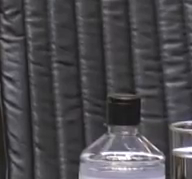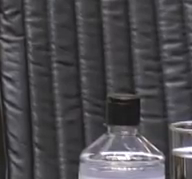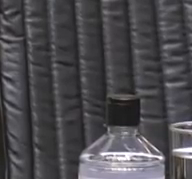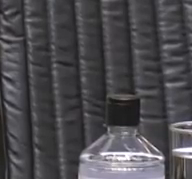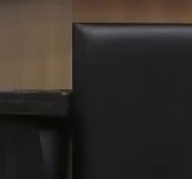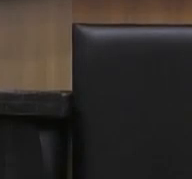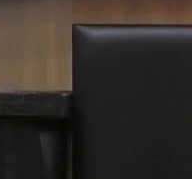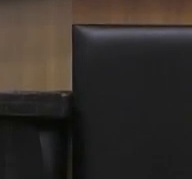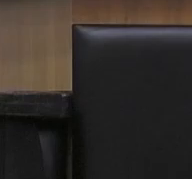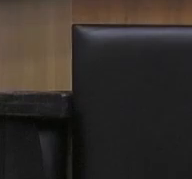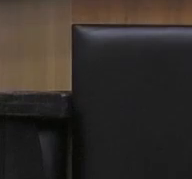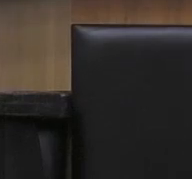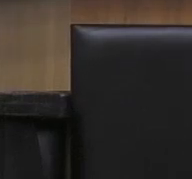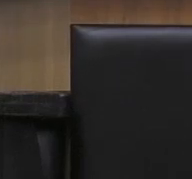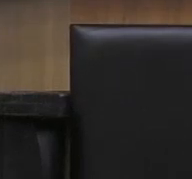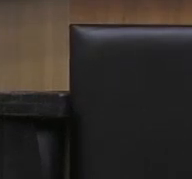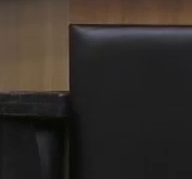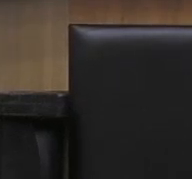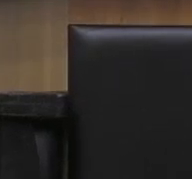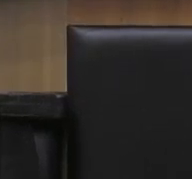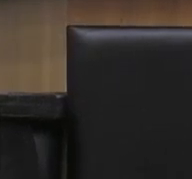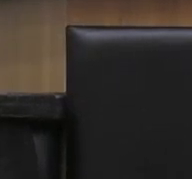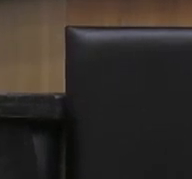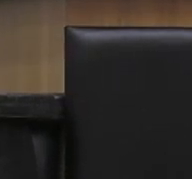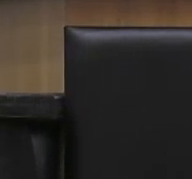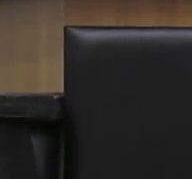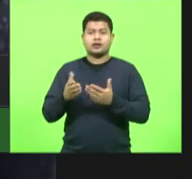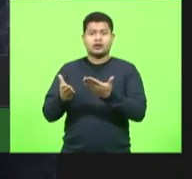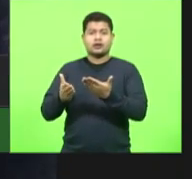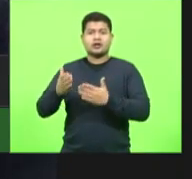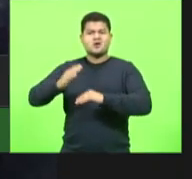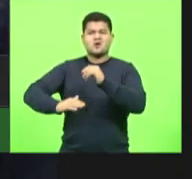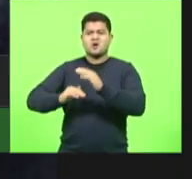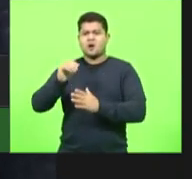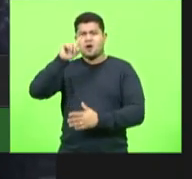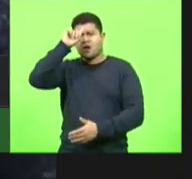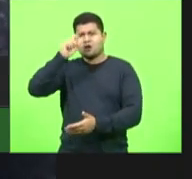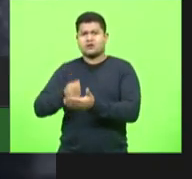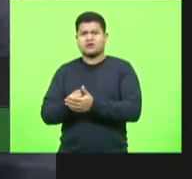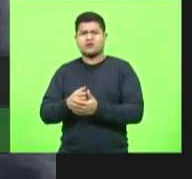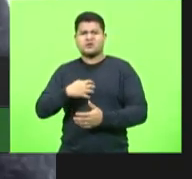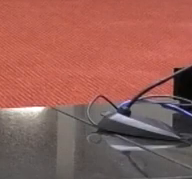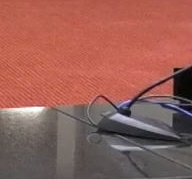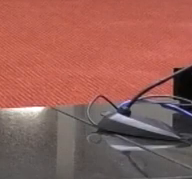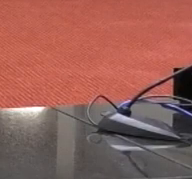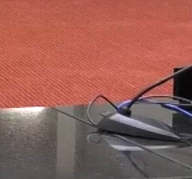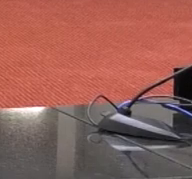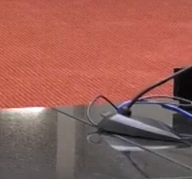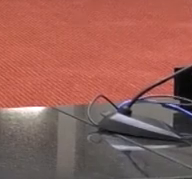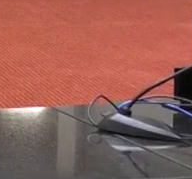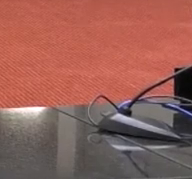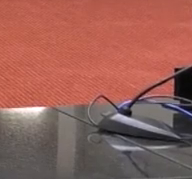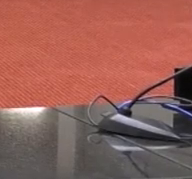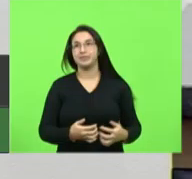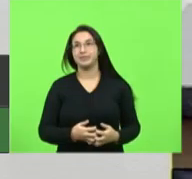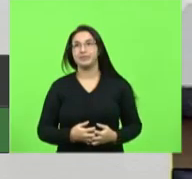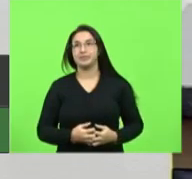e políticos, o parlamentar vai propor às escolas a retomada da disciplina de Organização Social Política